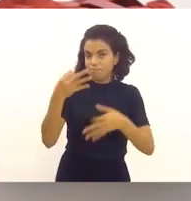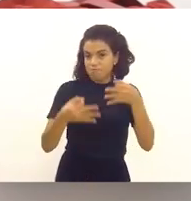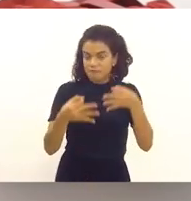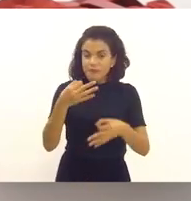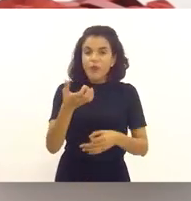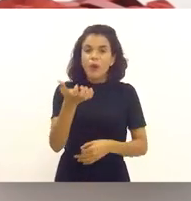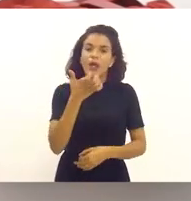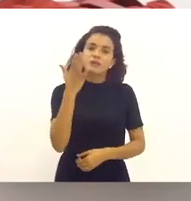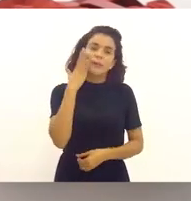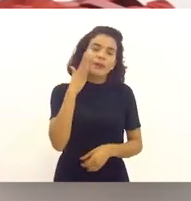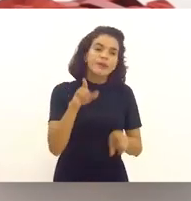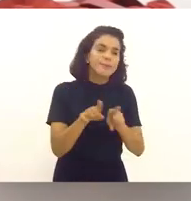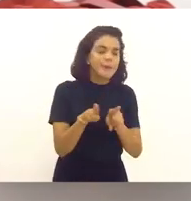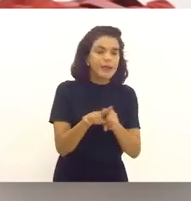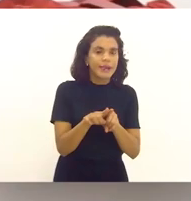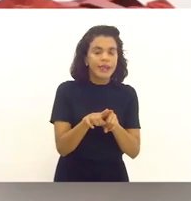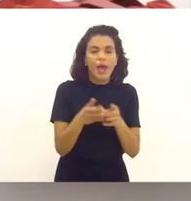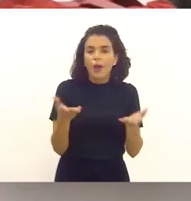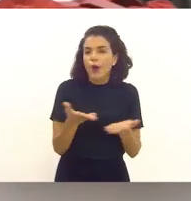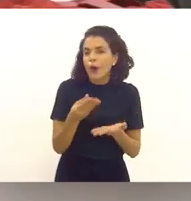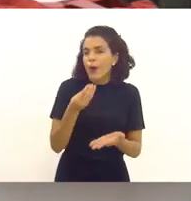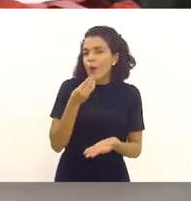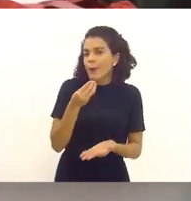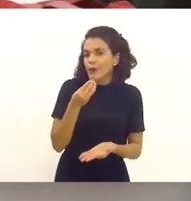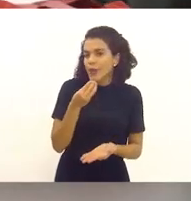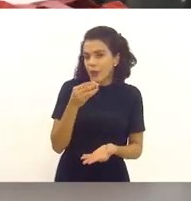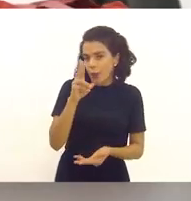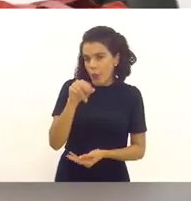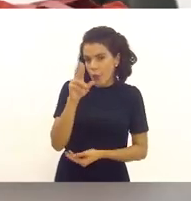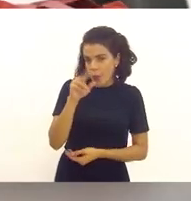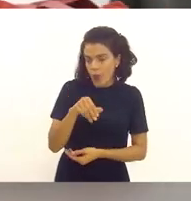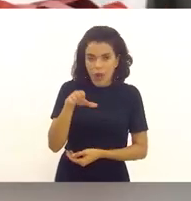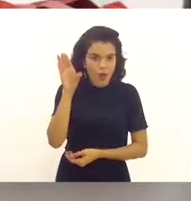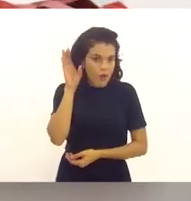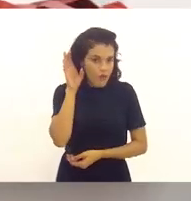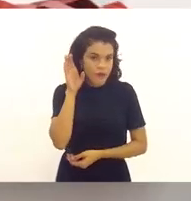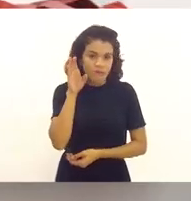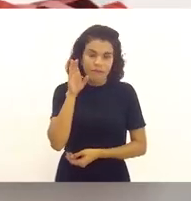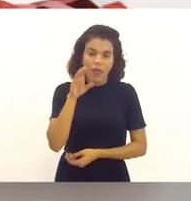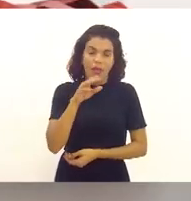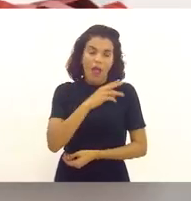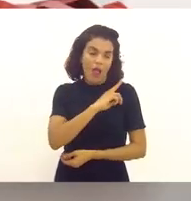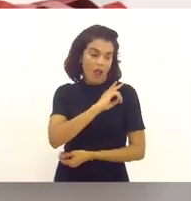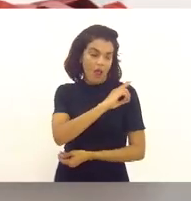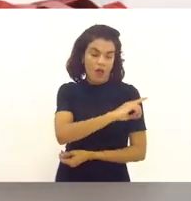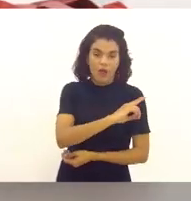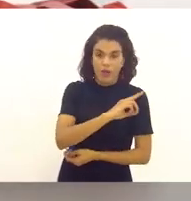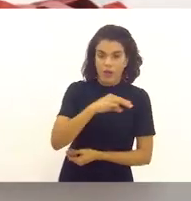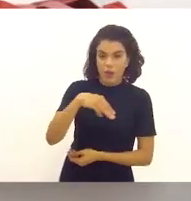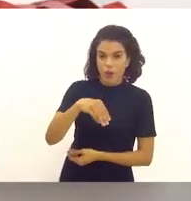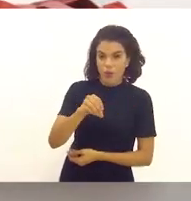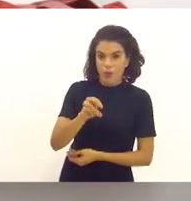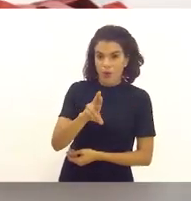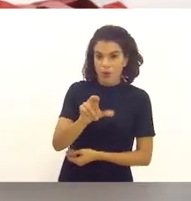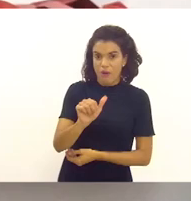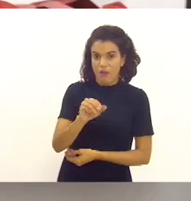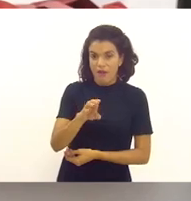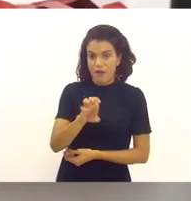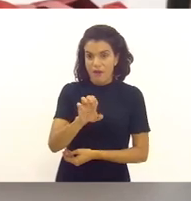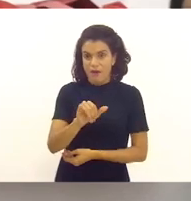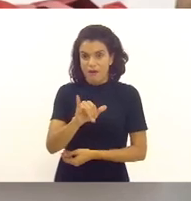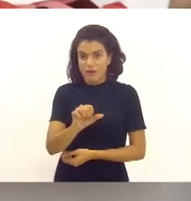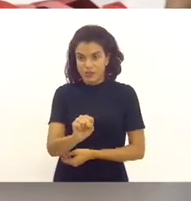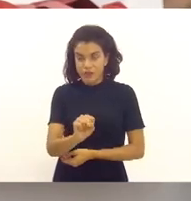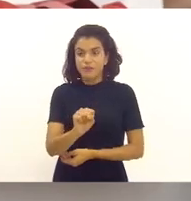quero saber que nessa oportunidade eu nunca tinha ouvido a Coronel Cláudia Morais eu achei que a fala da Coronel